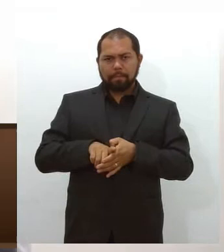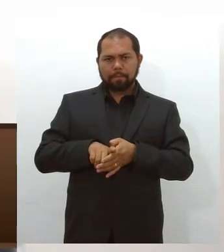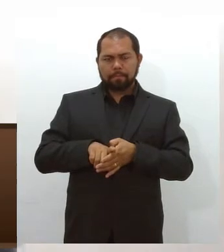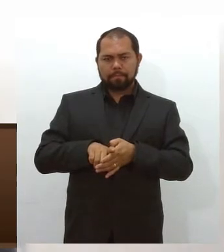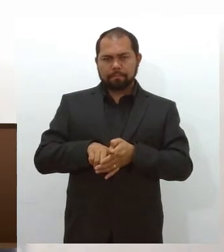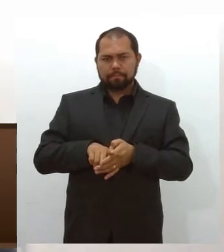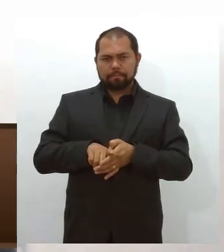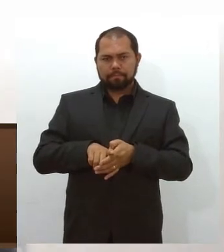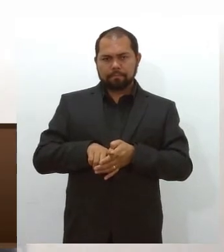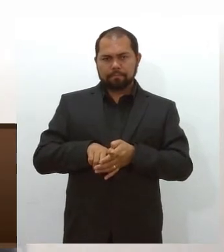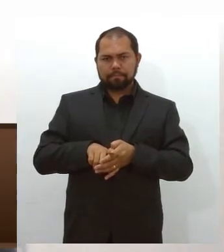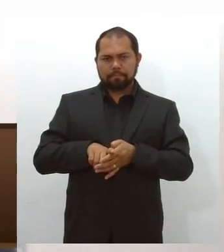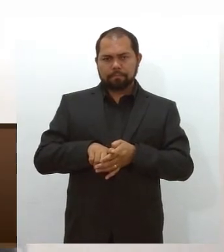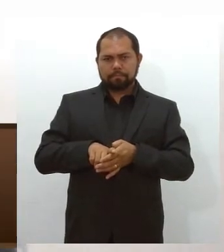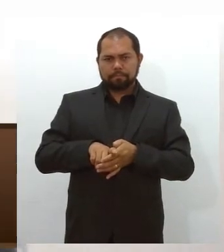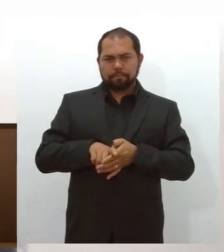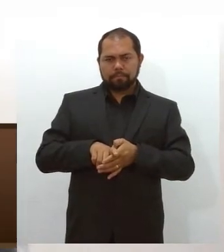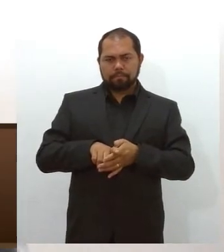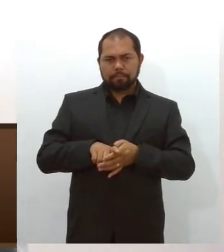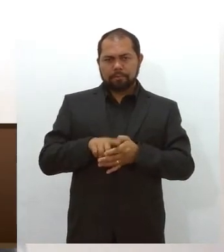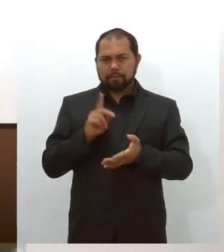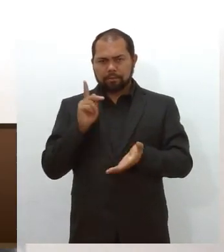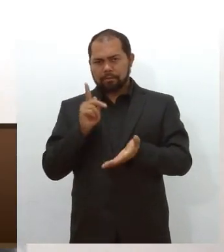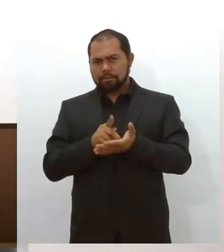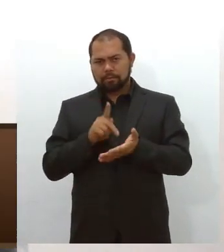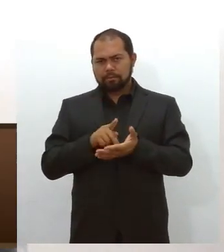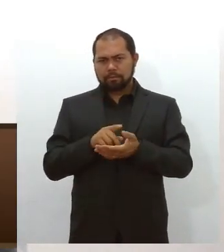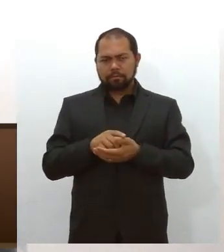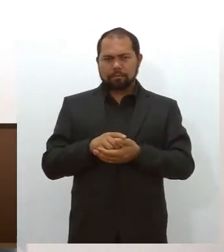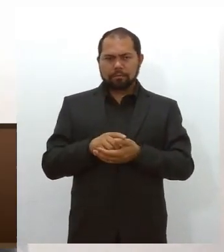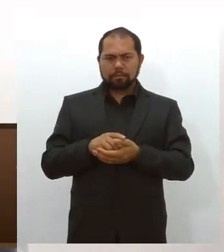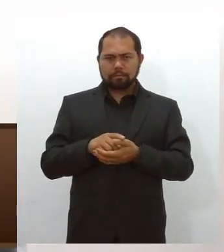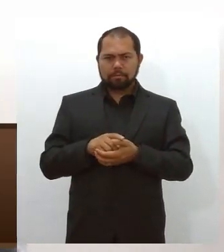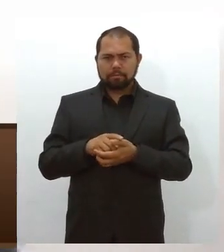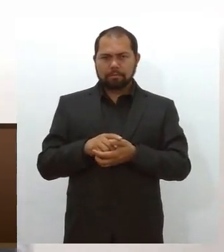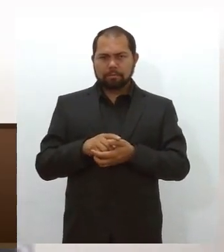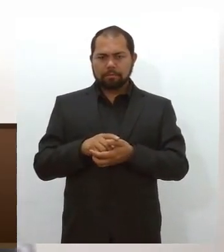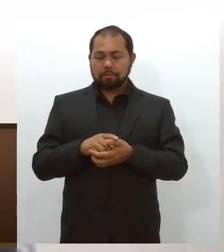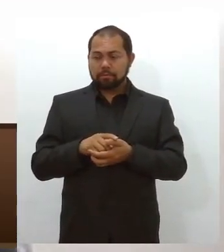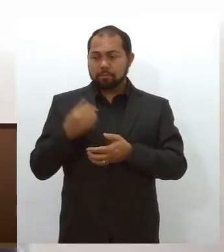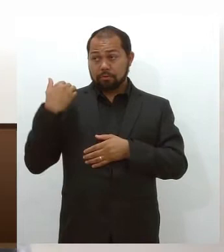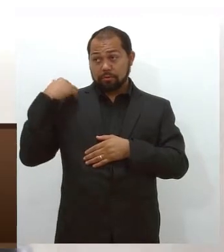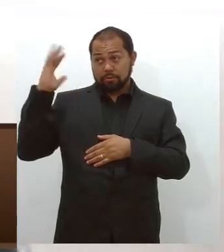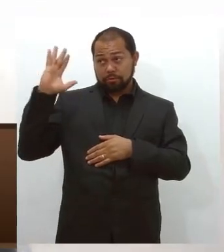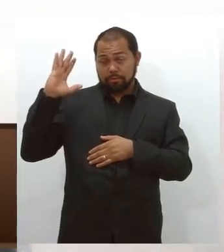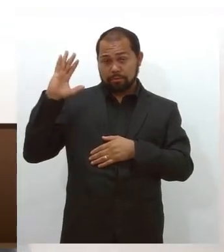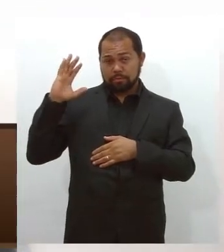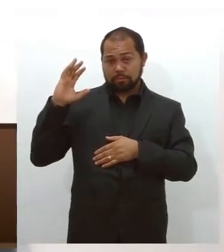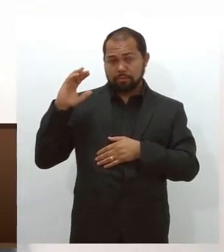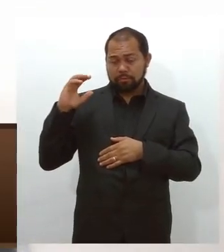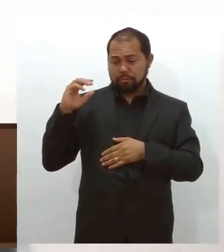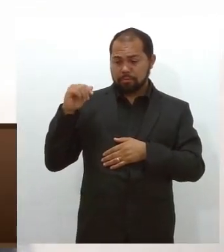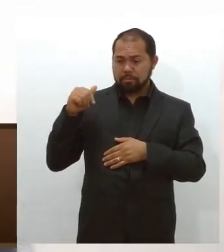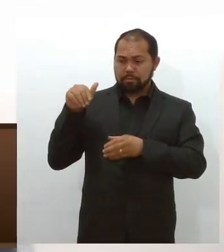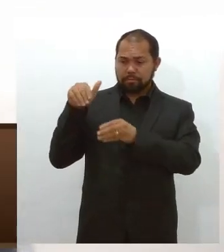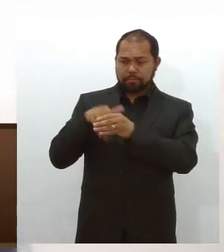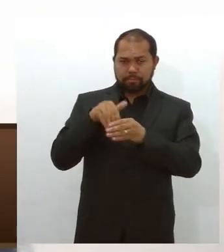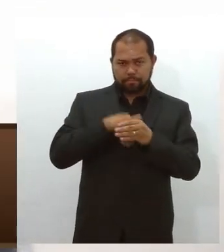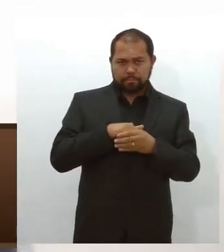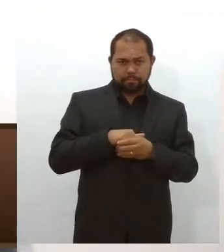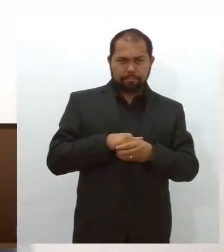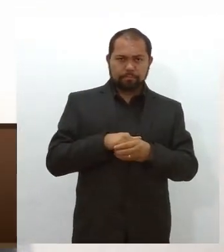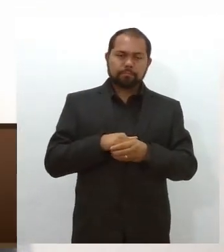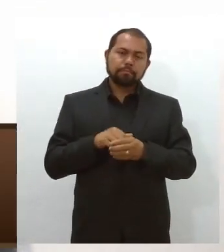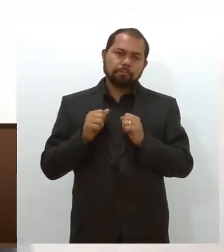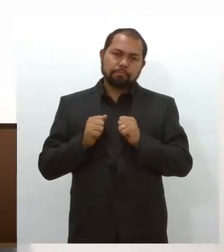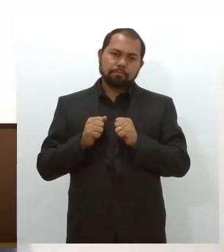na realidade, os candidatos que concorrem nesse tipo de procedimento,